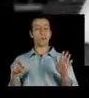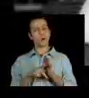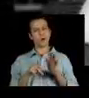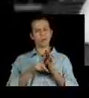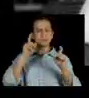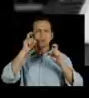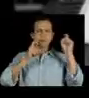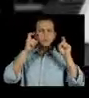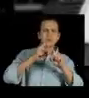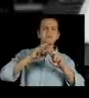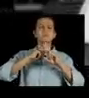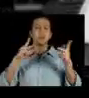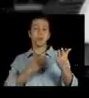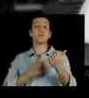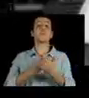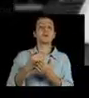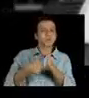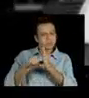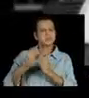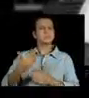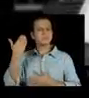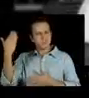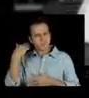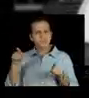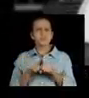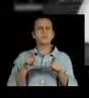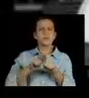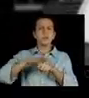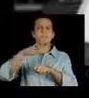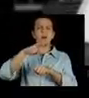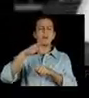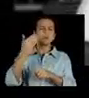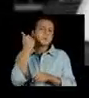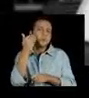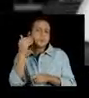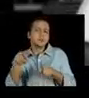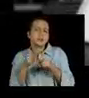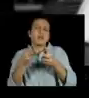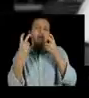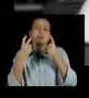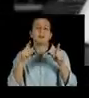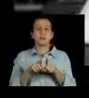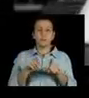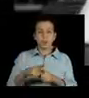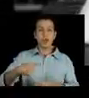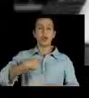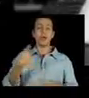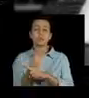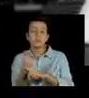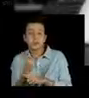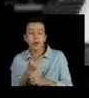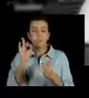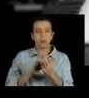minha preocupação desde o começo era um pouco mais gulosa do que essa. Quer dizer, o que